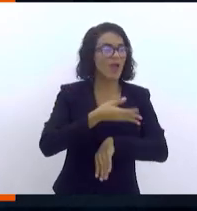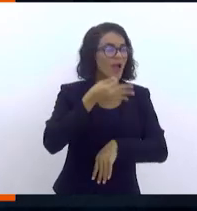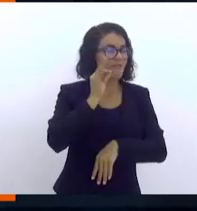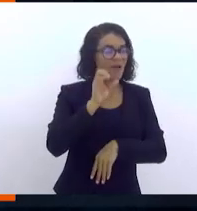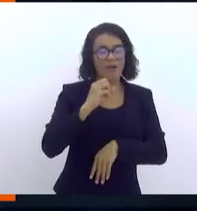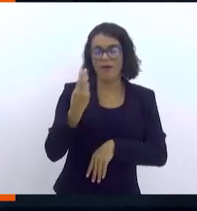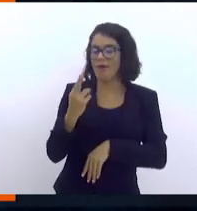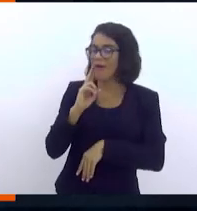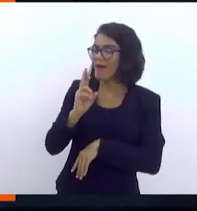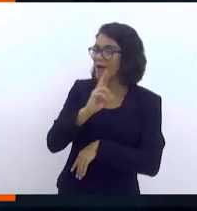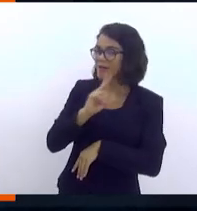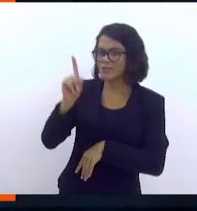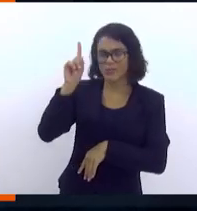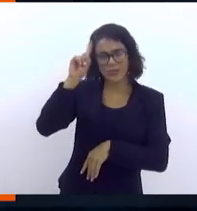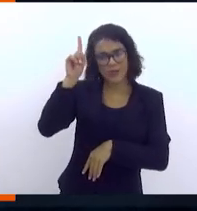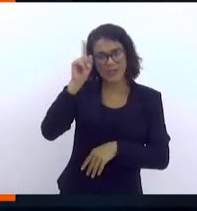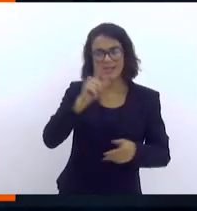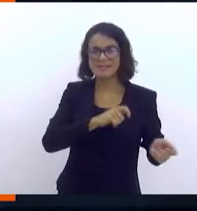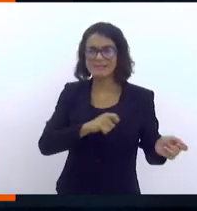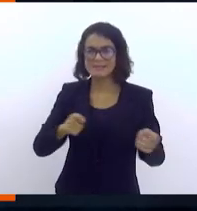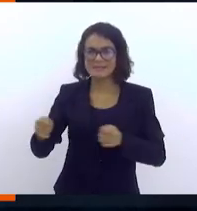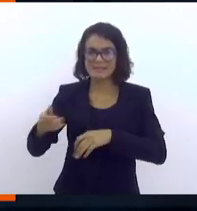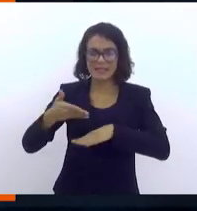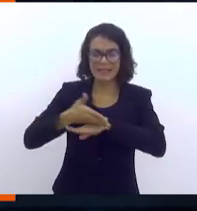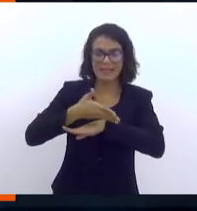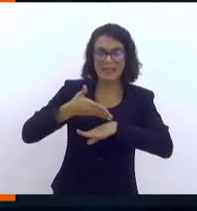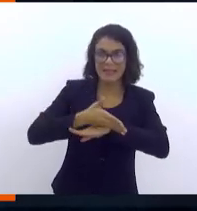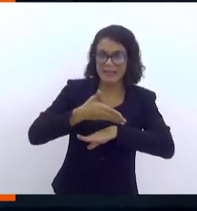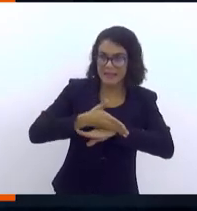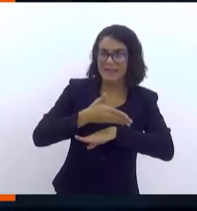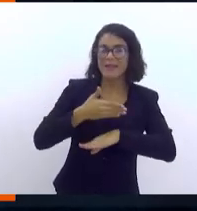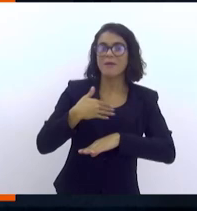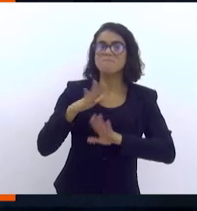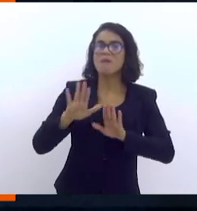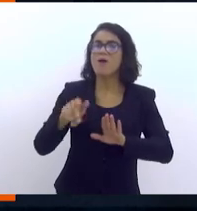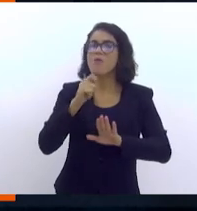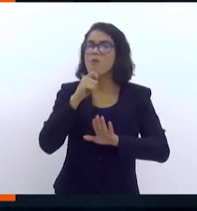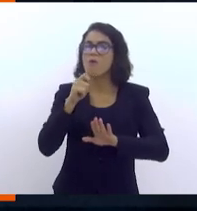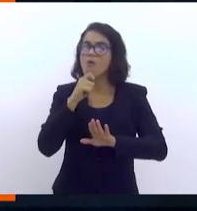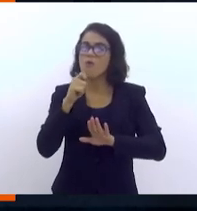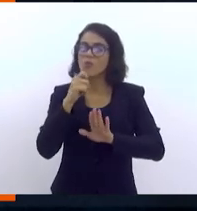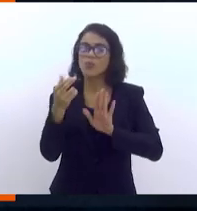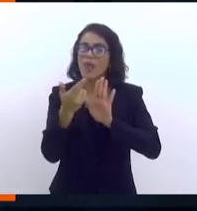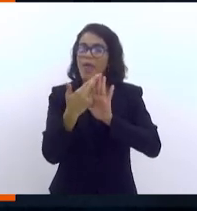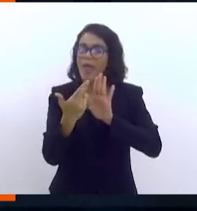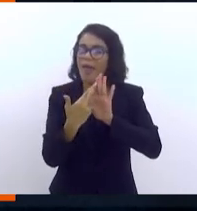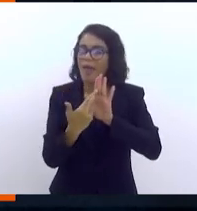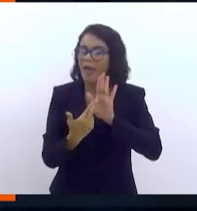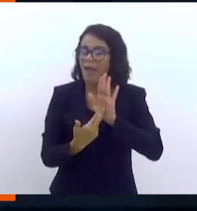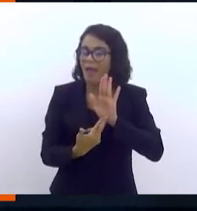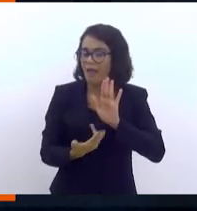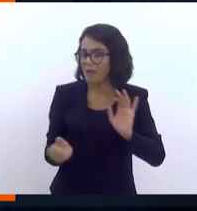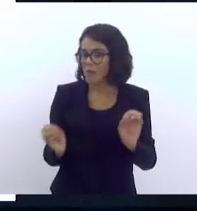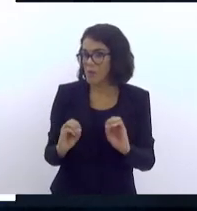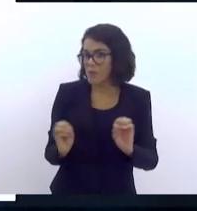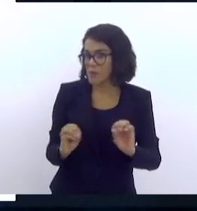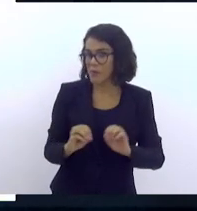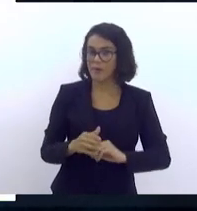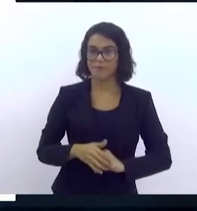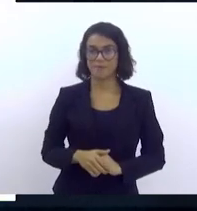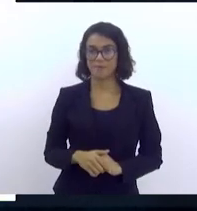todos os dias a gente frequenta e endereço online que não tem nenhum tipo de regulamentação pode passar por